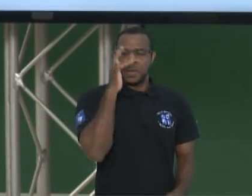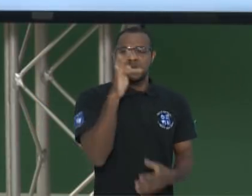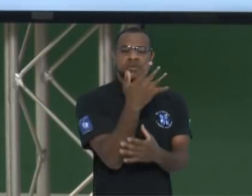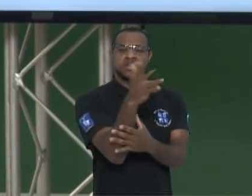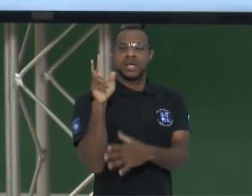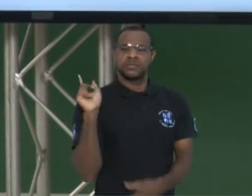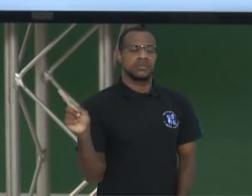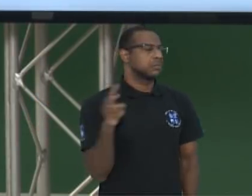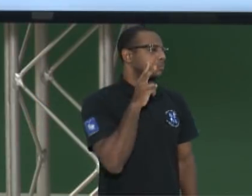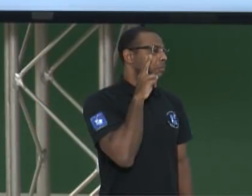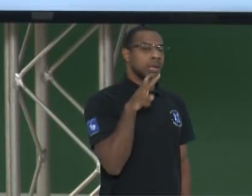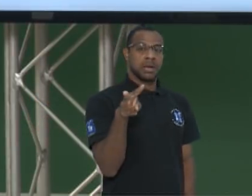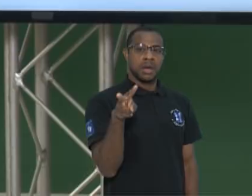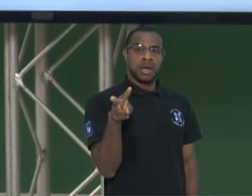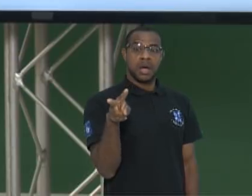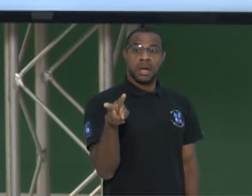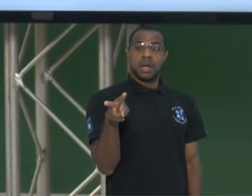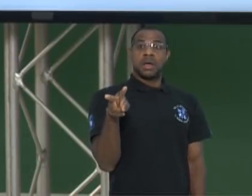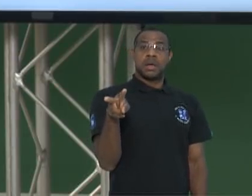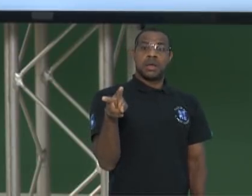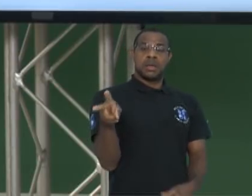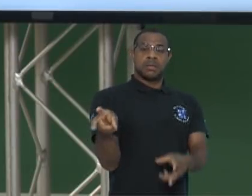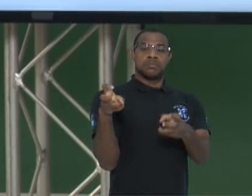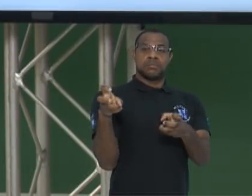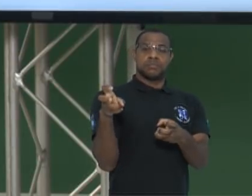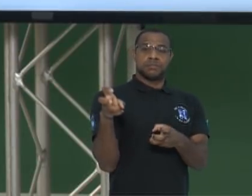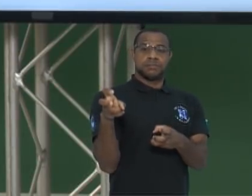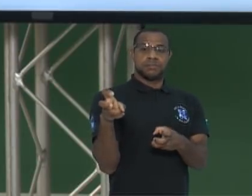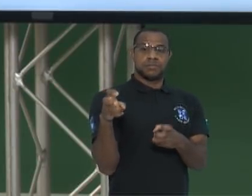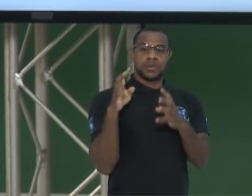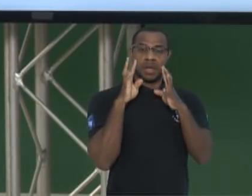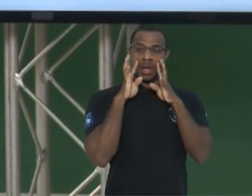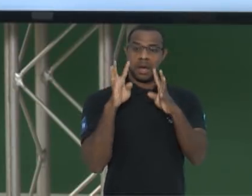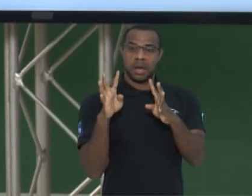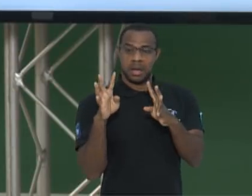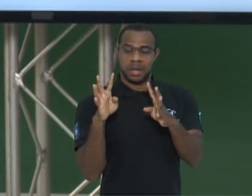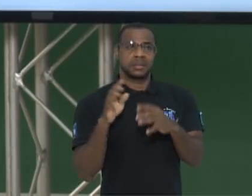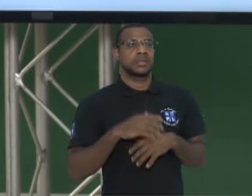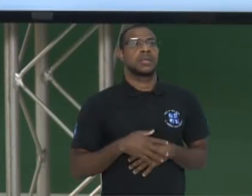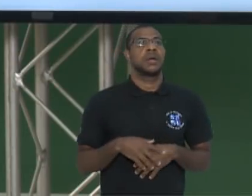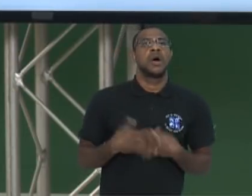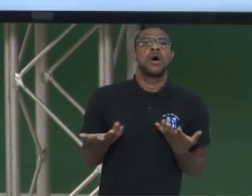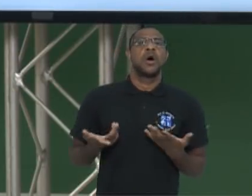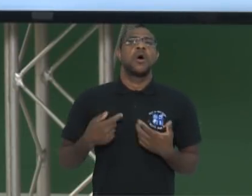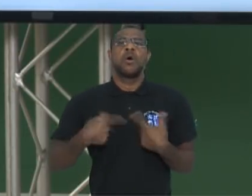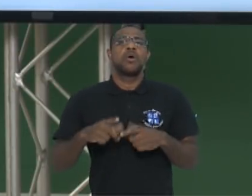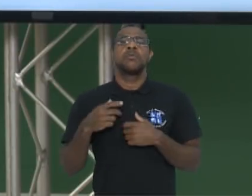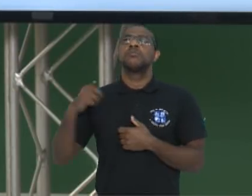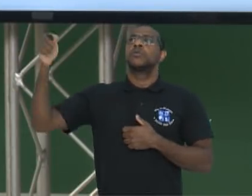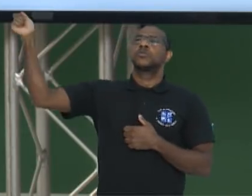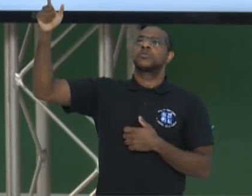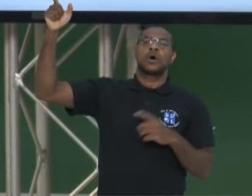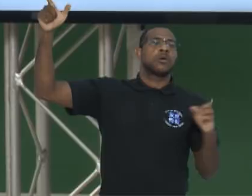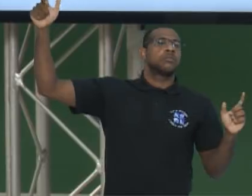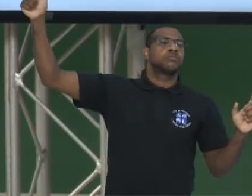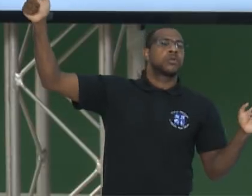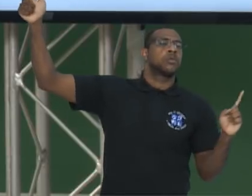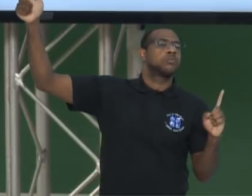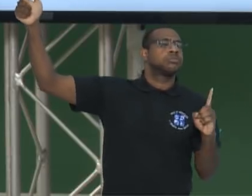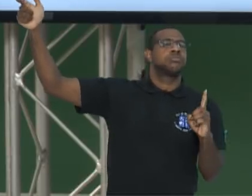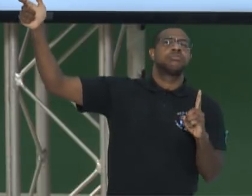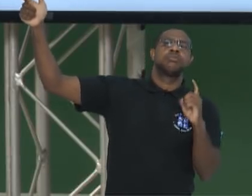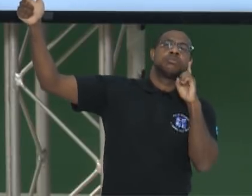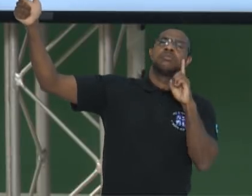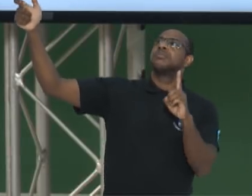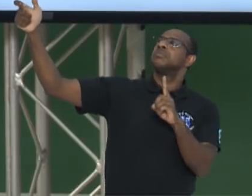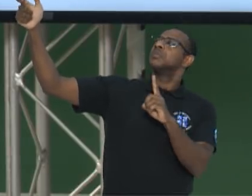atenção. Eu passo batido. E um certo dia eu estou talvez um pouco mais inspirado, ou tenho reflexo do sol em algumas flores, e eu olho